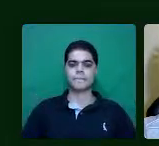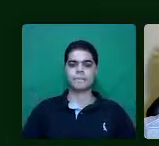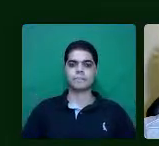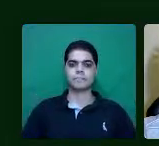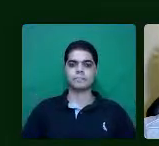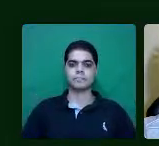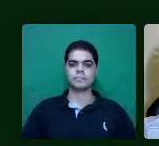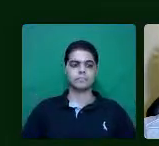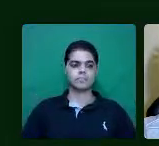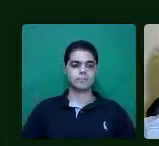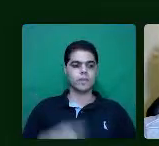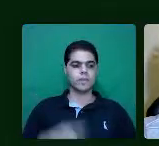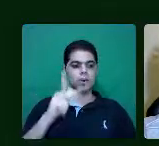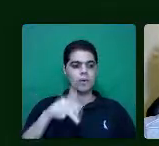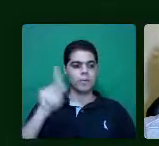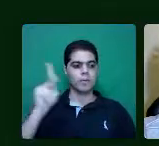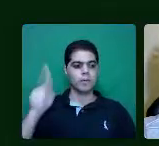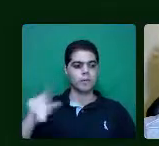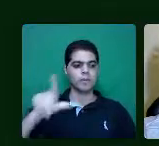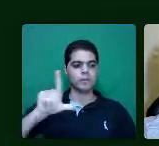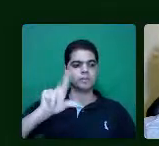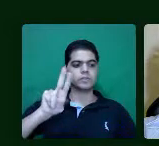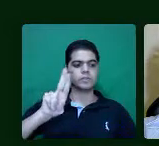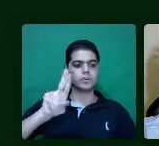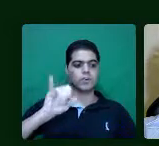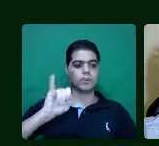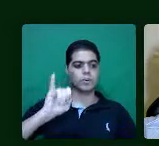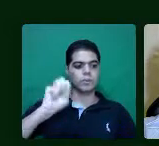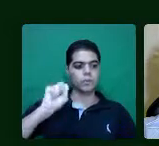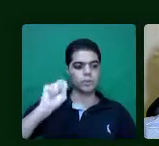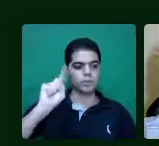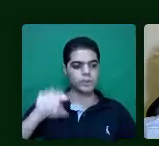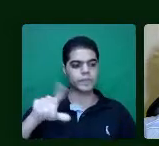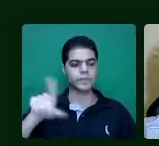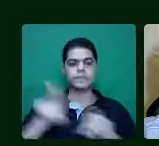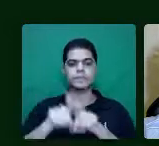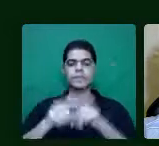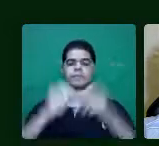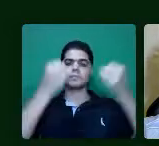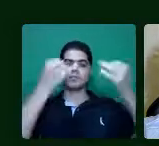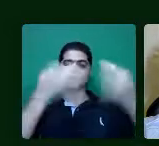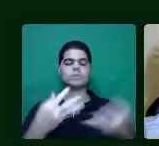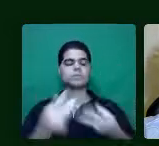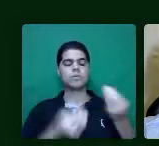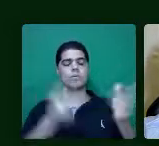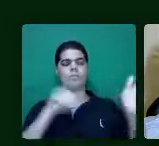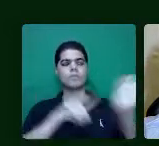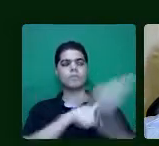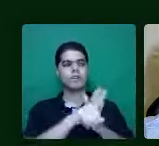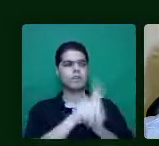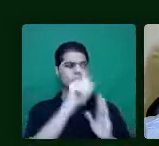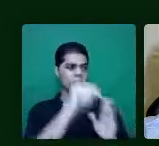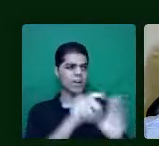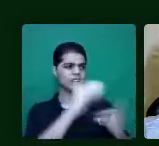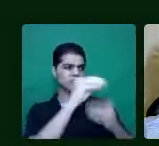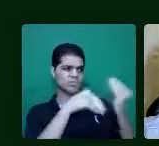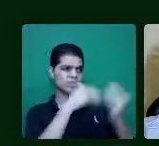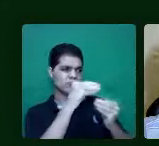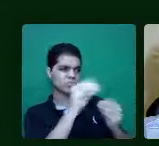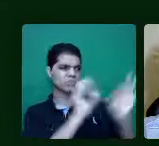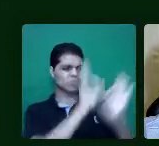Ana, perguntou aí, Ana, necessariamente como soluções deverão ser tecnológicas? Essas soluções têm que